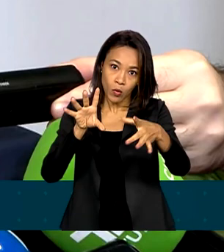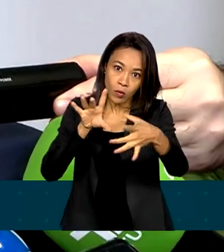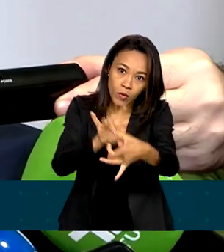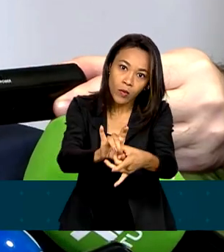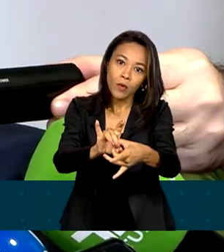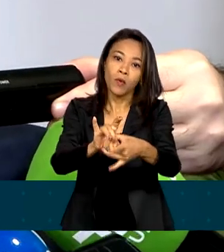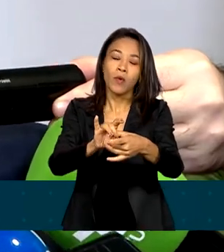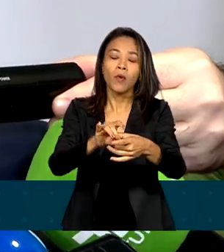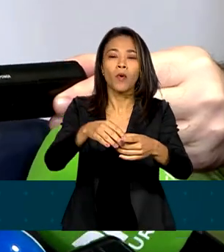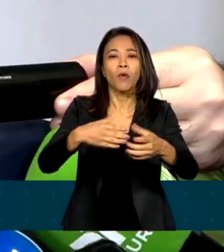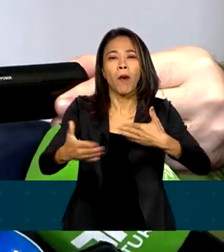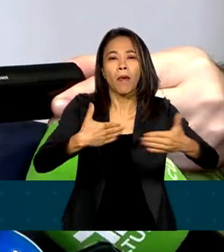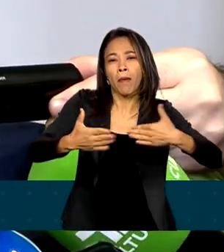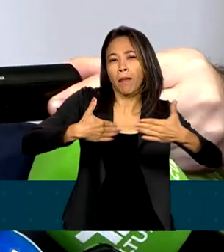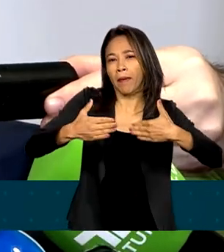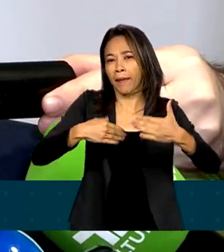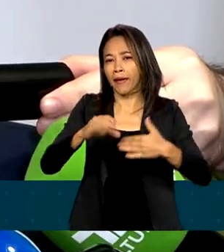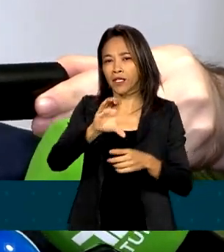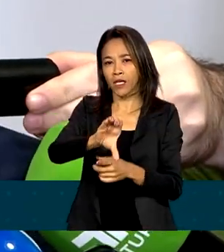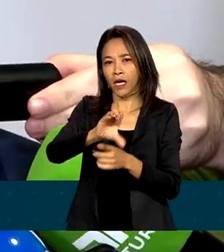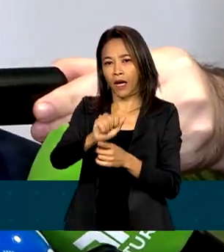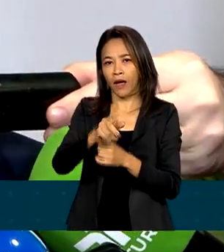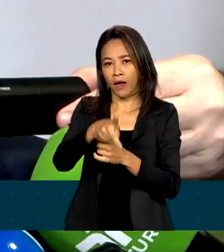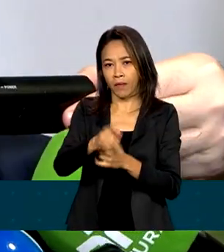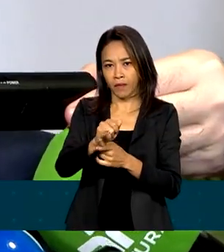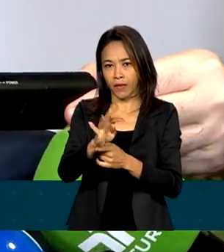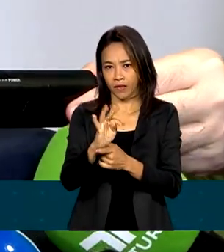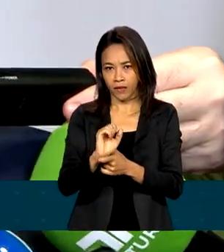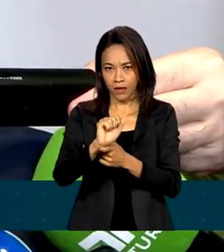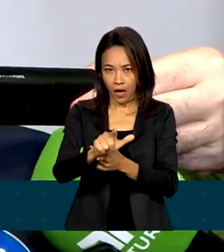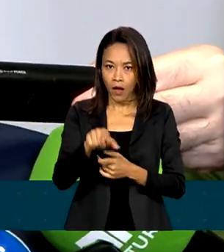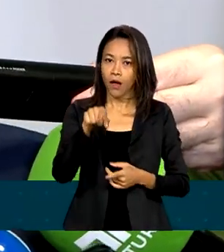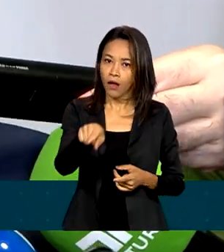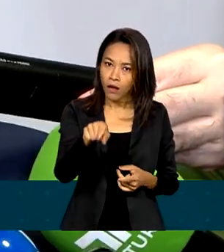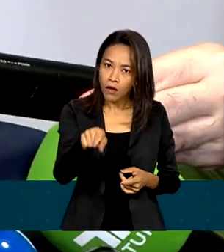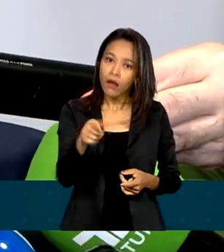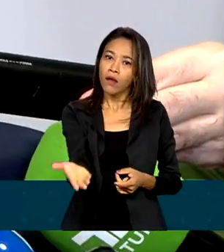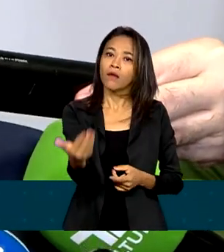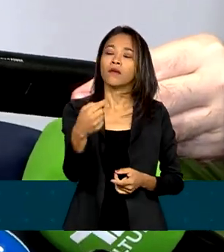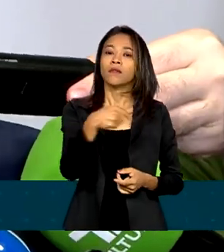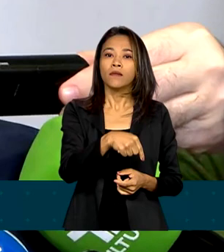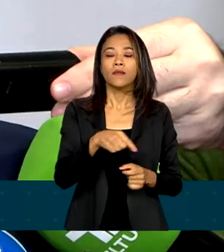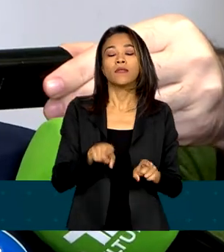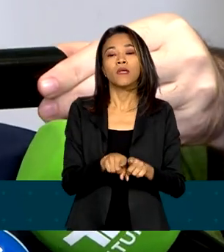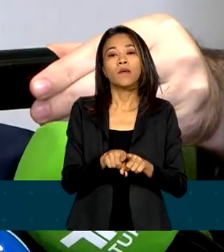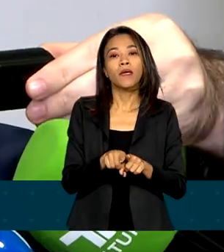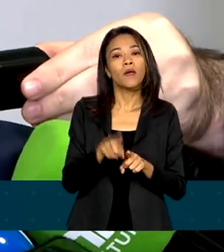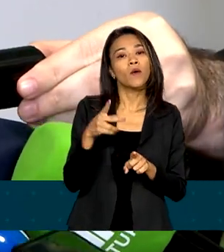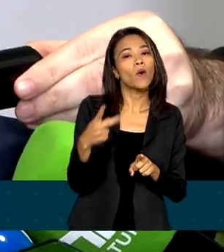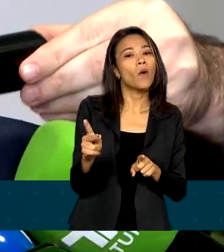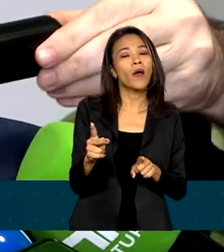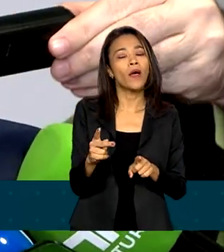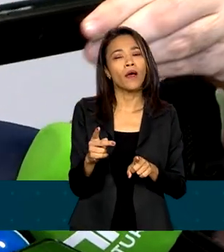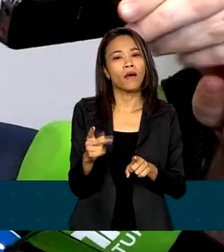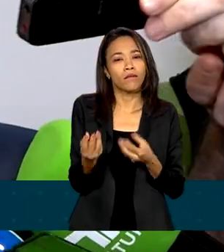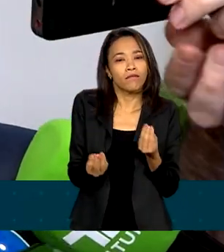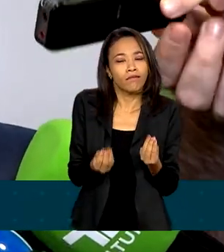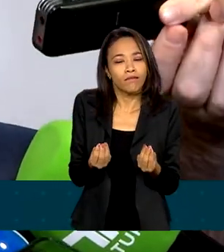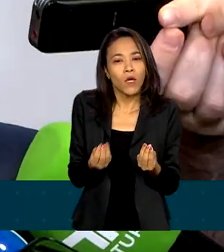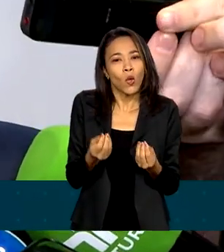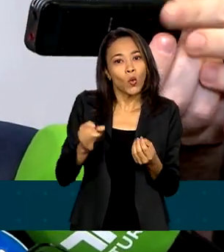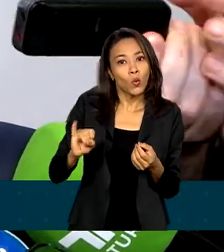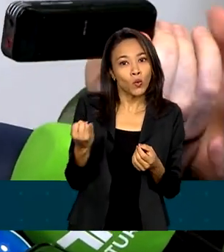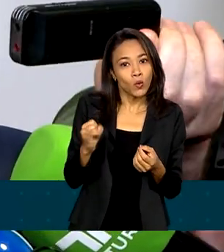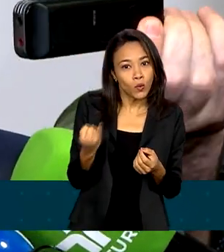muito interessada em fomentar essa reindustrialização por meio do mercado de capitais. Qual a vantagem dele? O